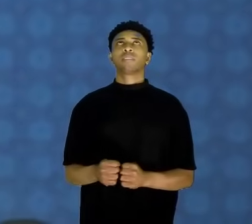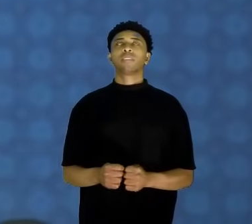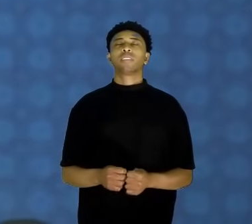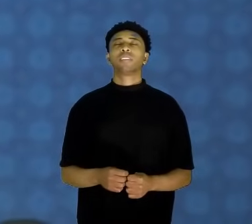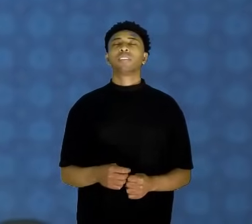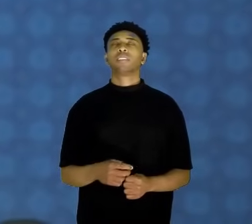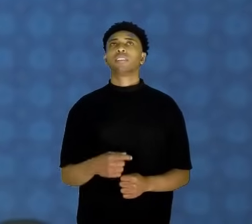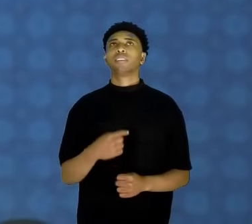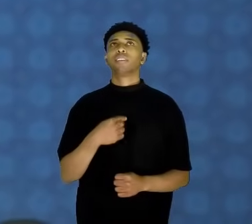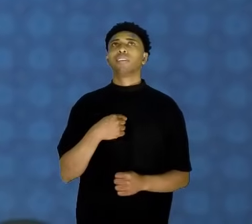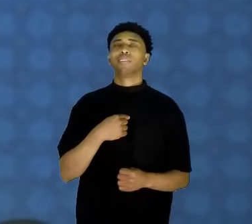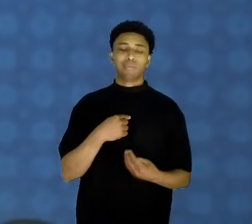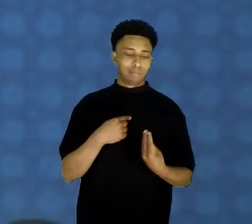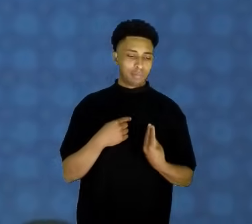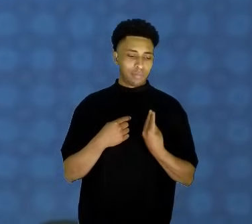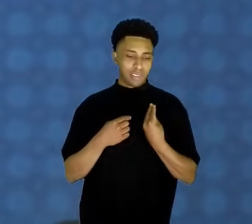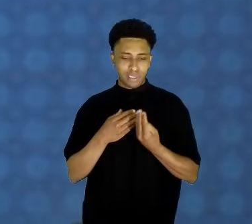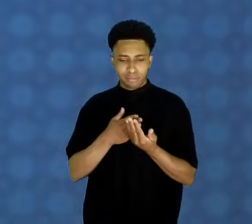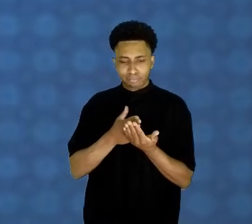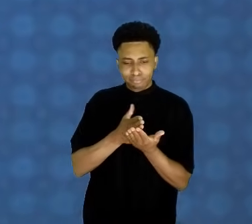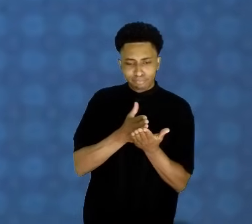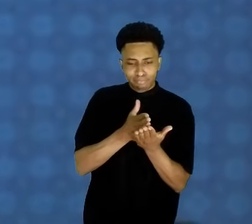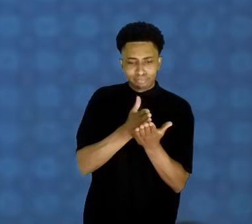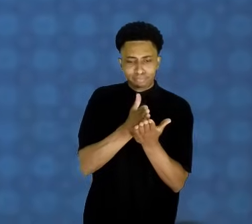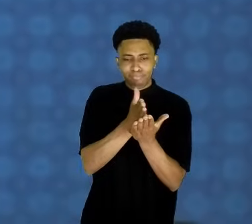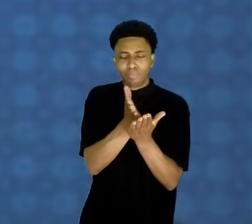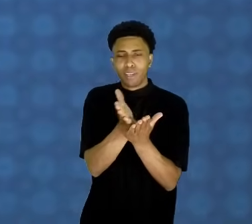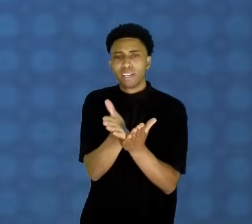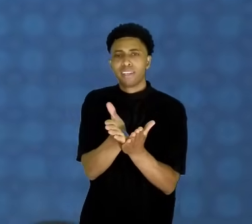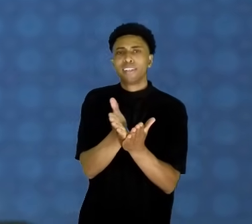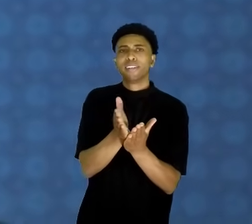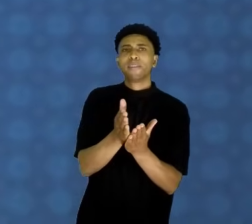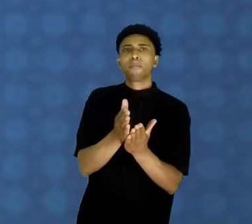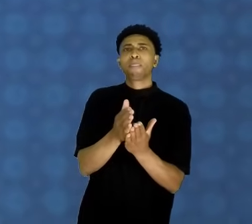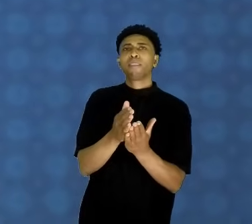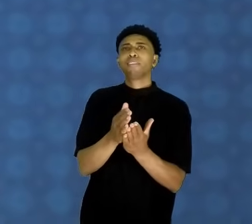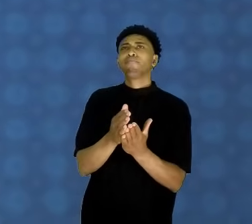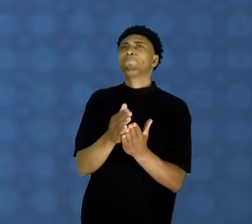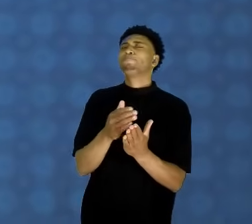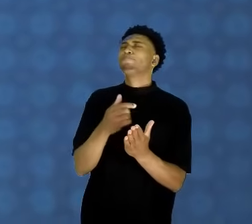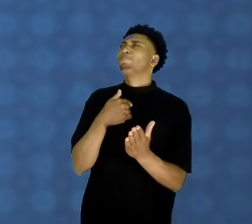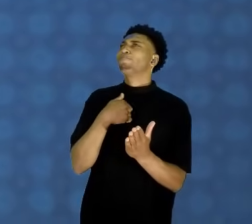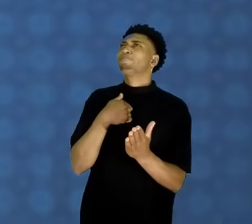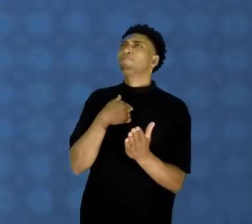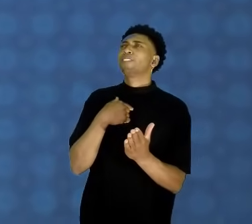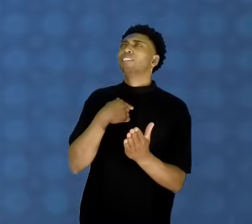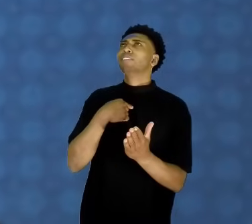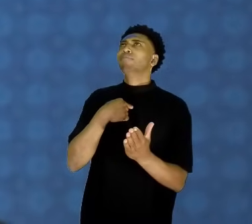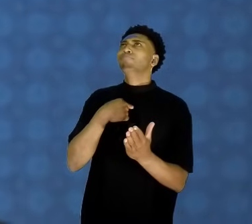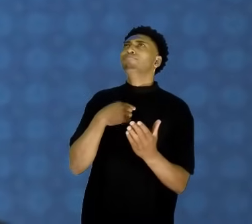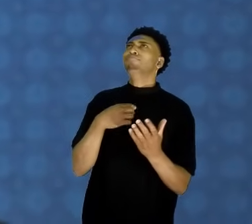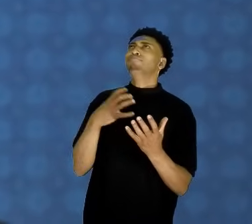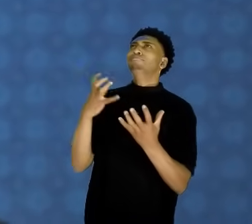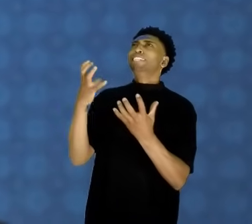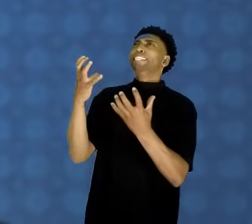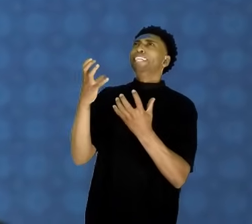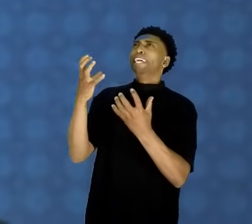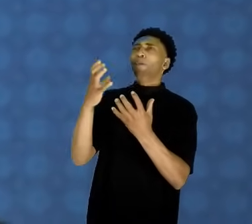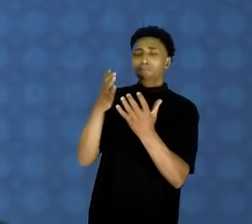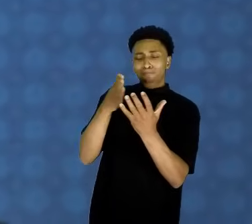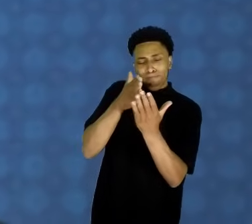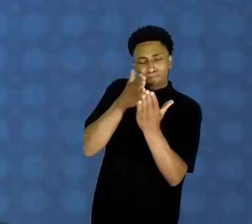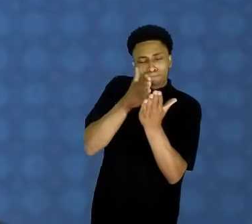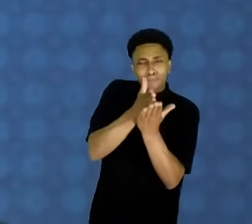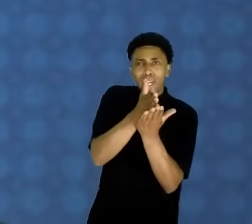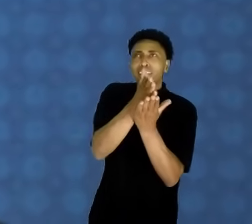novo. Mas eu me recuso a desistir, Senhor. Eu me recuso a desistir, eu me recuso. Eu já tentei de todas